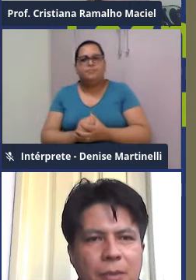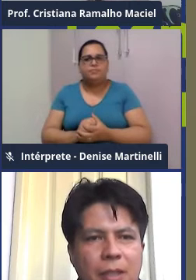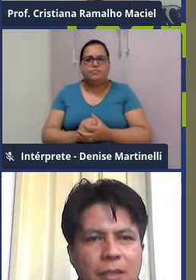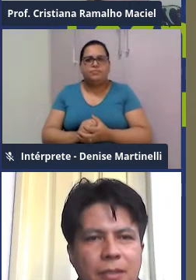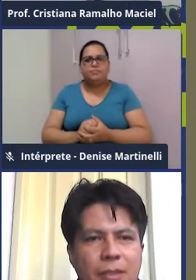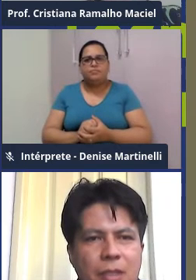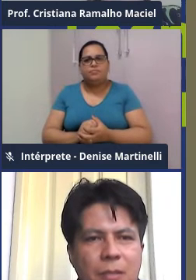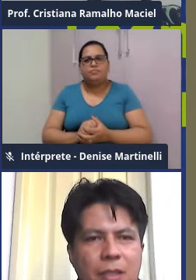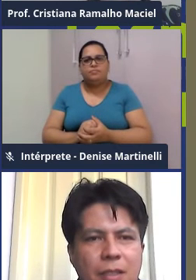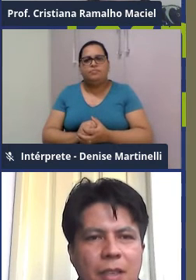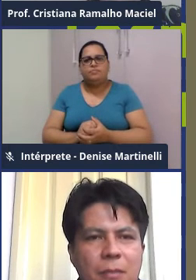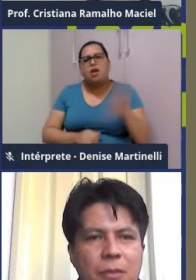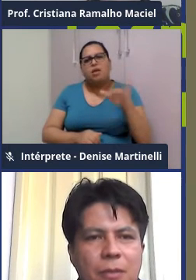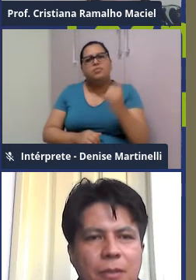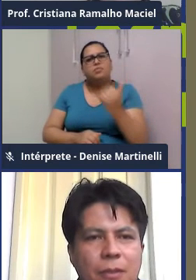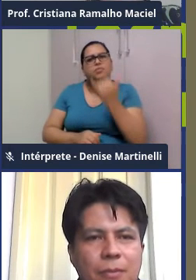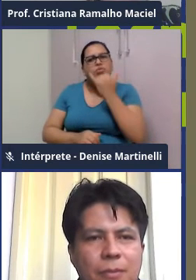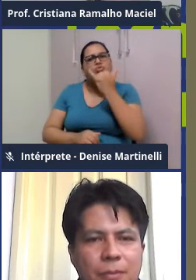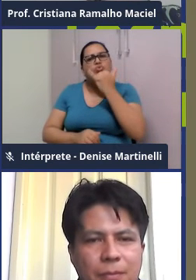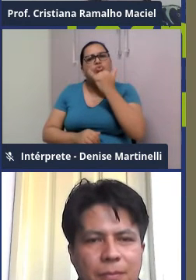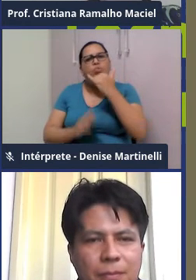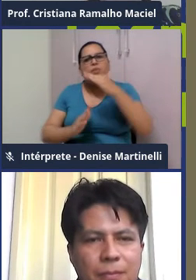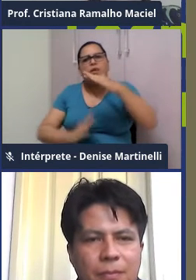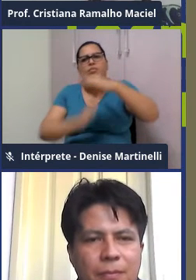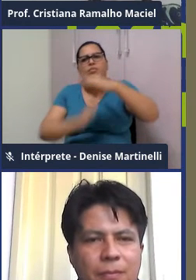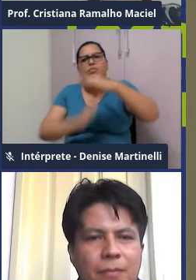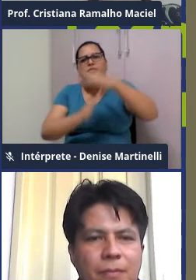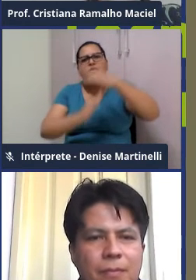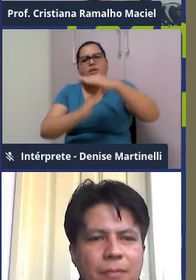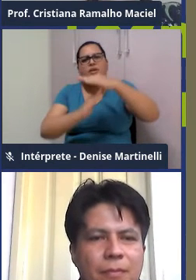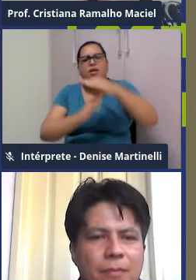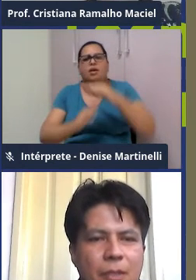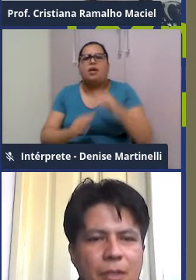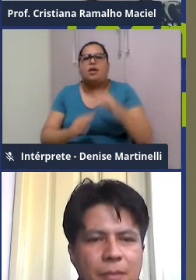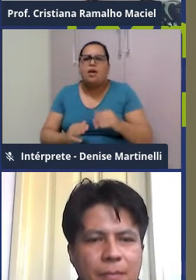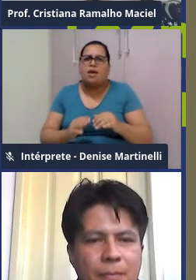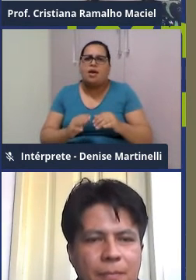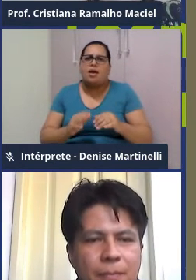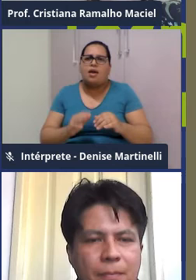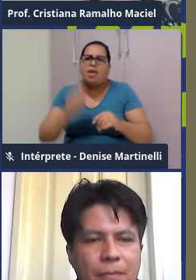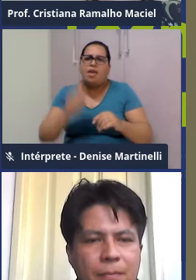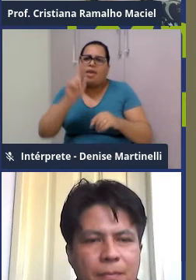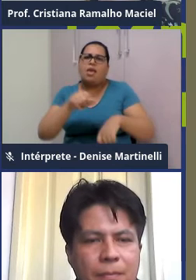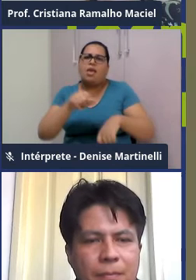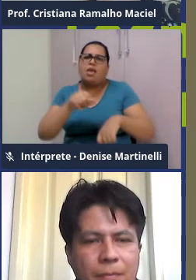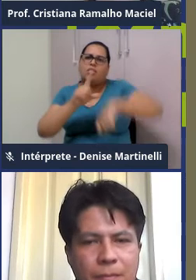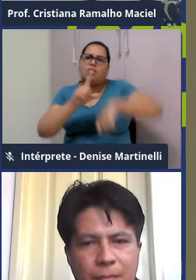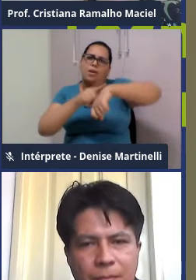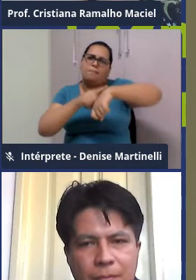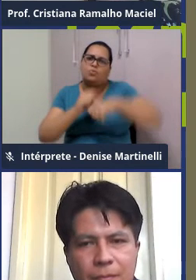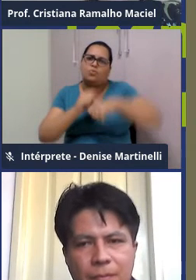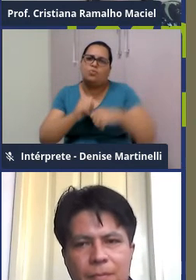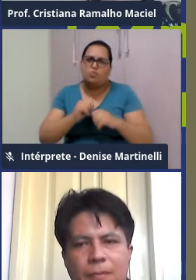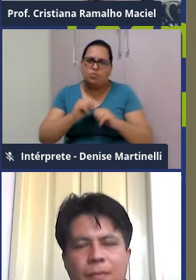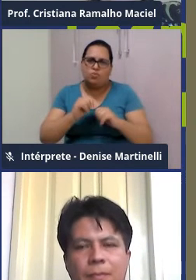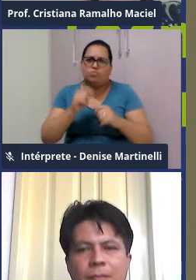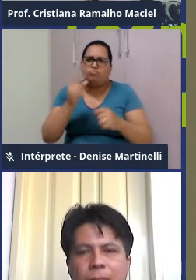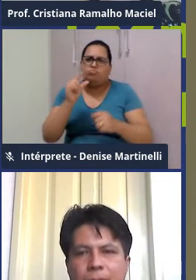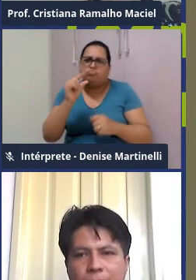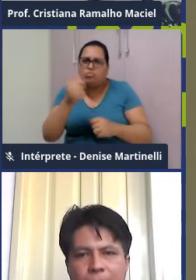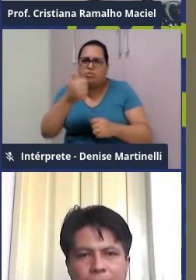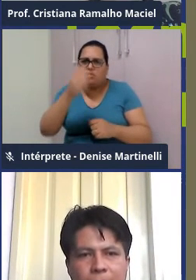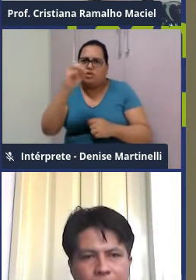o tempo, tá? Nós temos aí 10 minutos. Ótimo. Então, obrigado, quais são